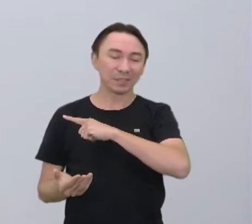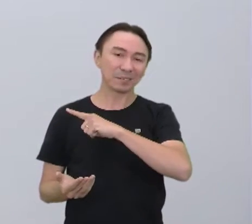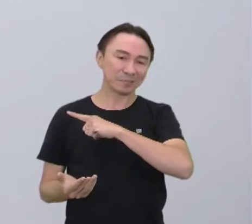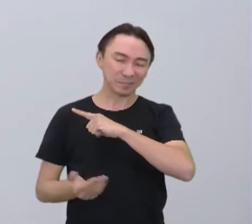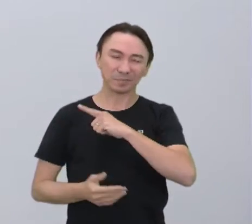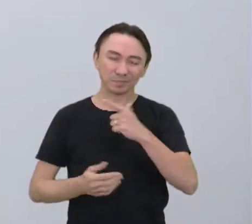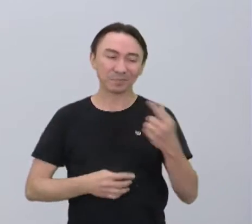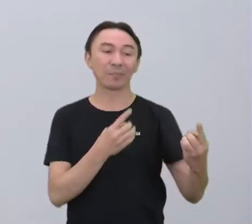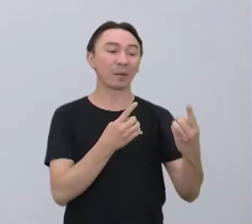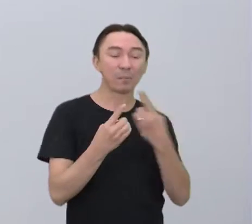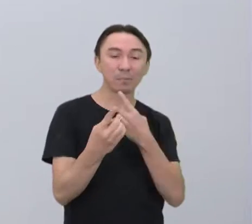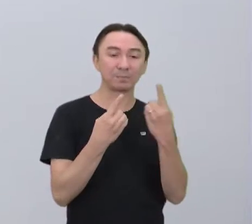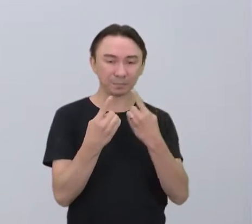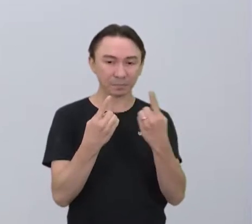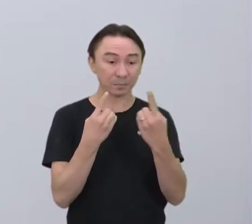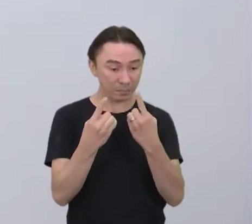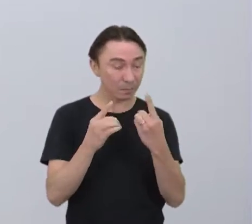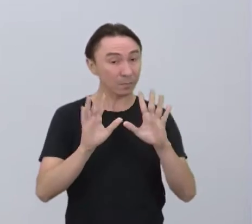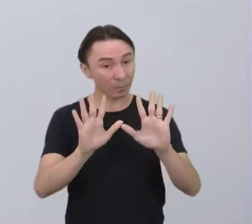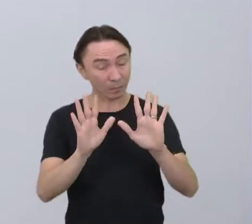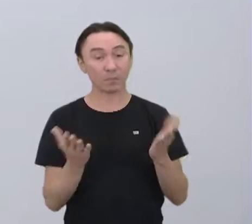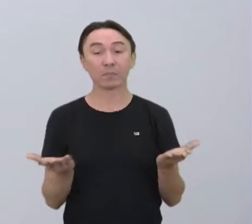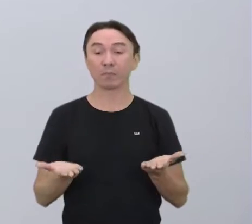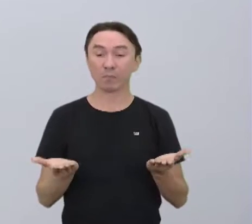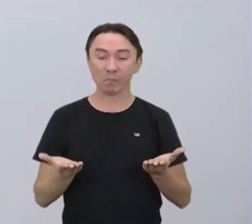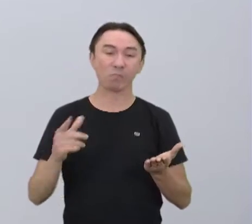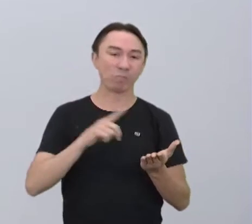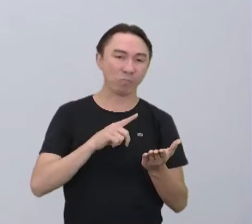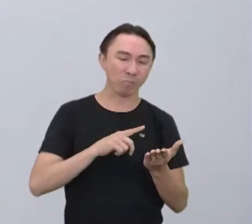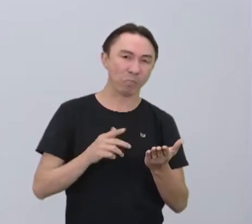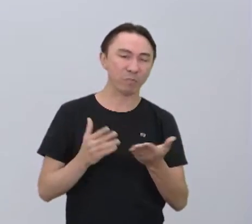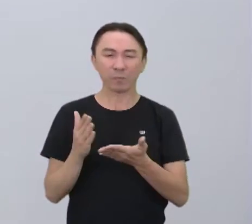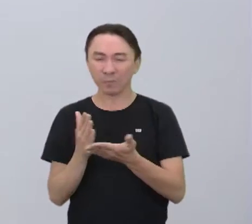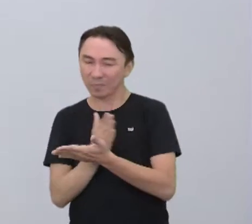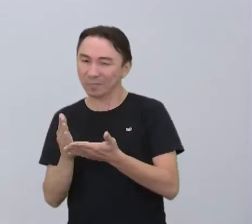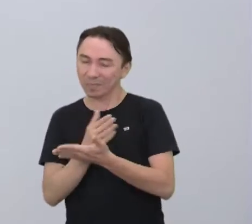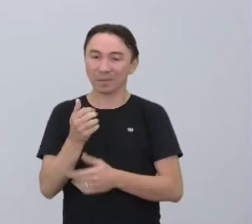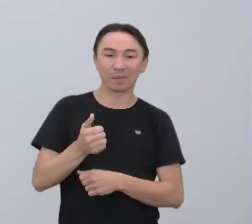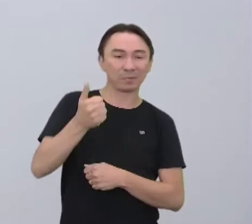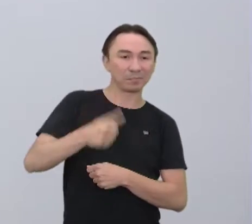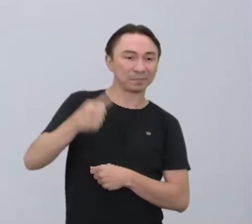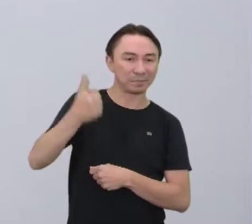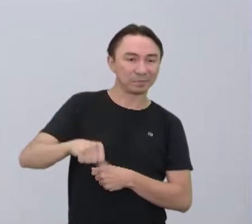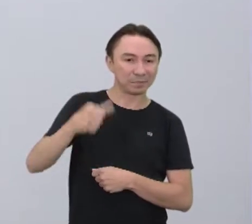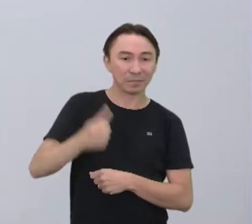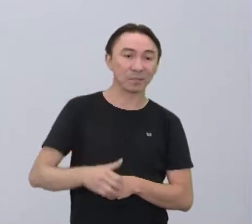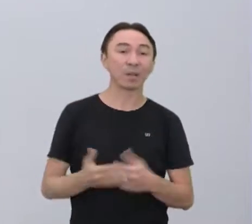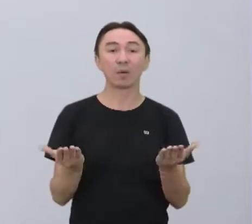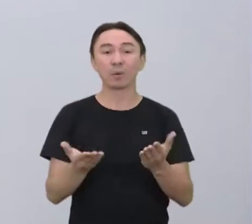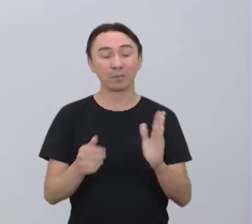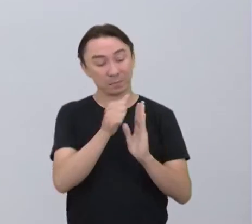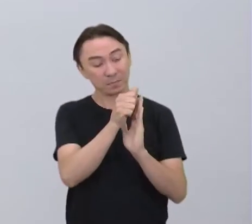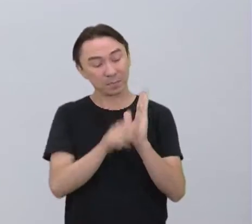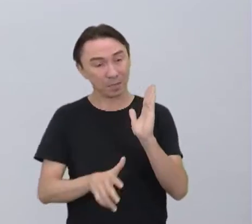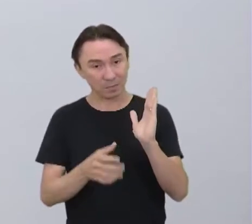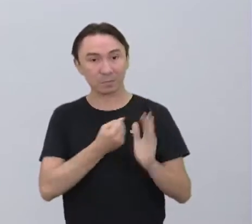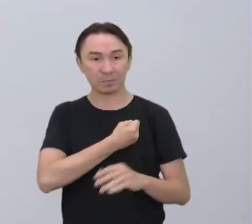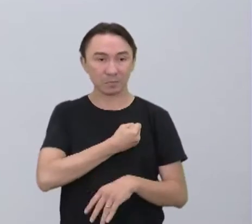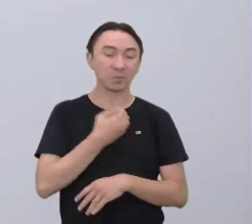né, vamos fazer algumas análises de alguns problemas, né? Porque agora o nosso foco na atividade número 4 é falar